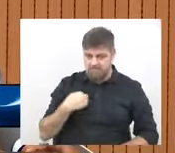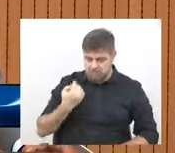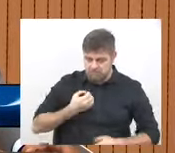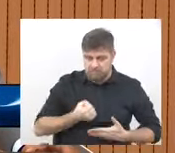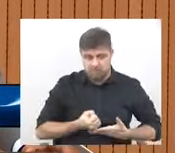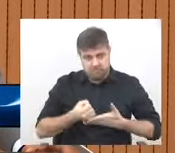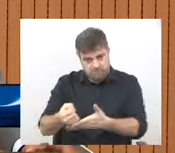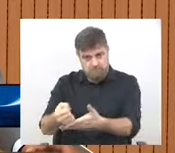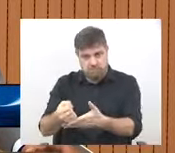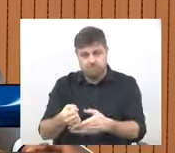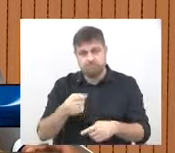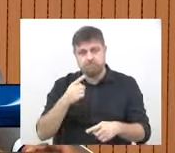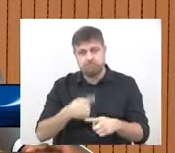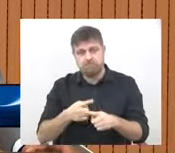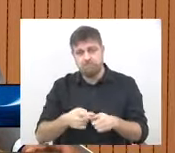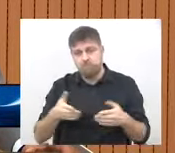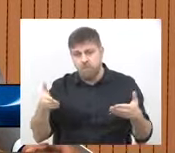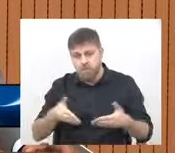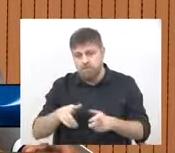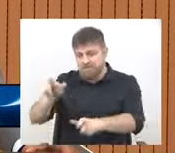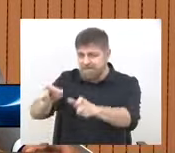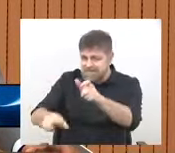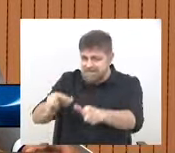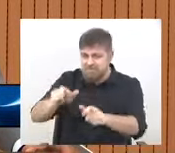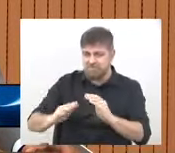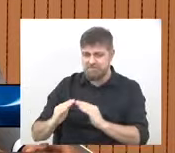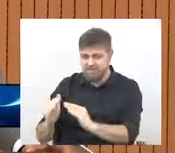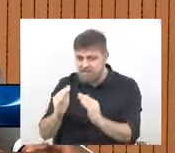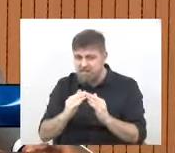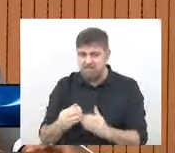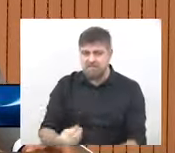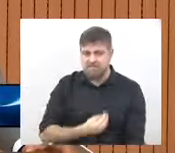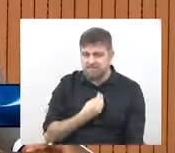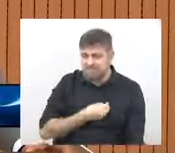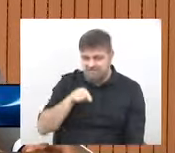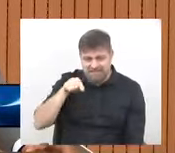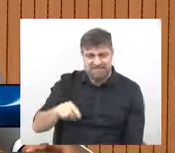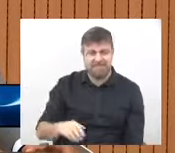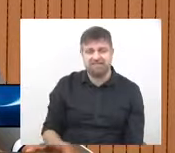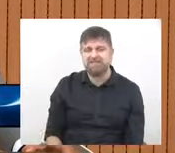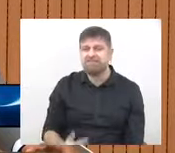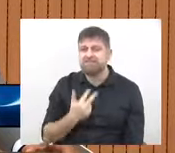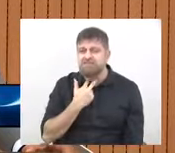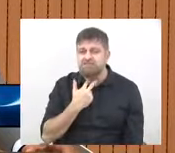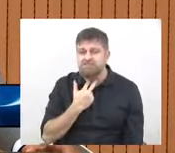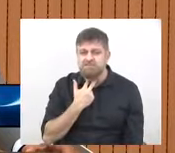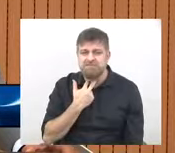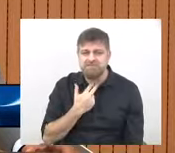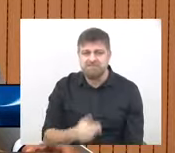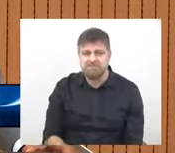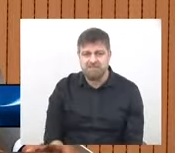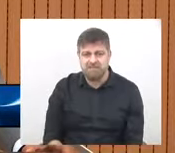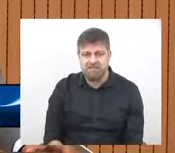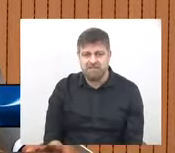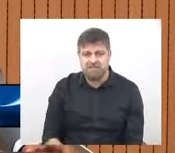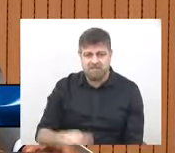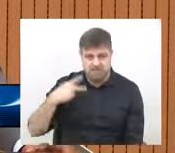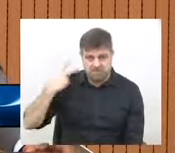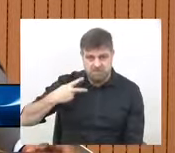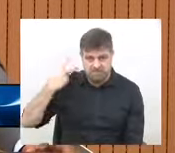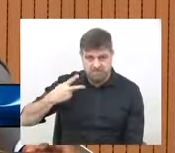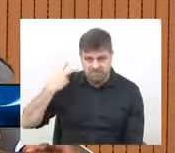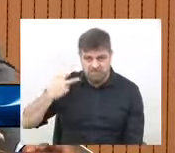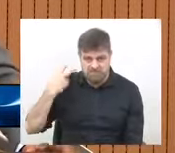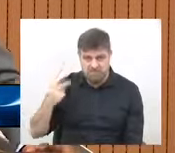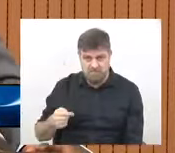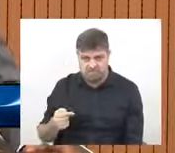os próprios moradores dos bairros não estão conseguindo levar nada para os bairros, se os vereadores, ao contrário,